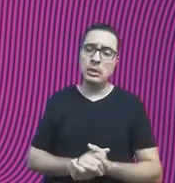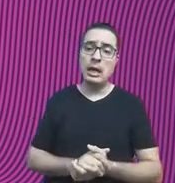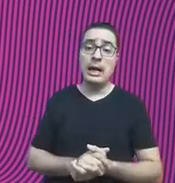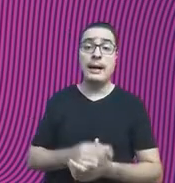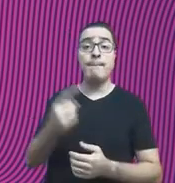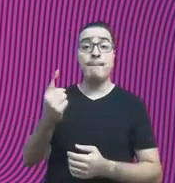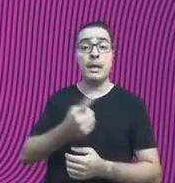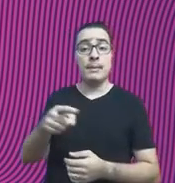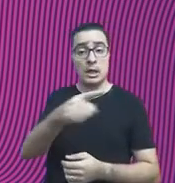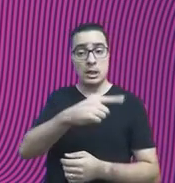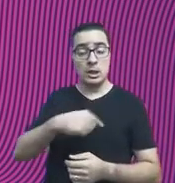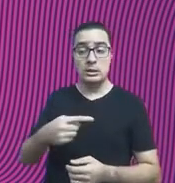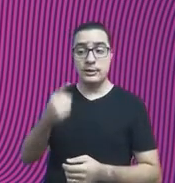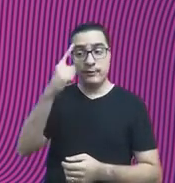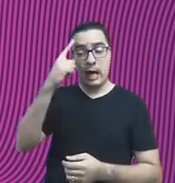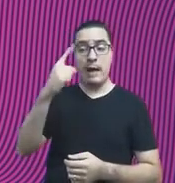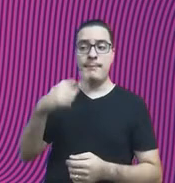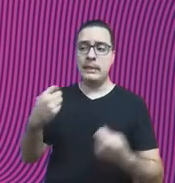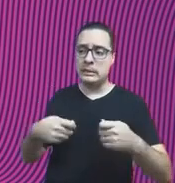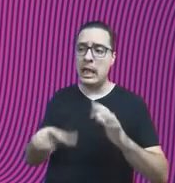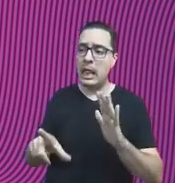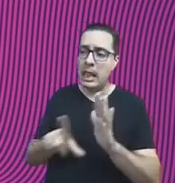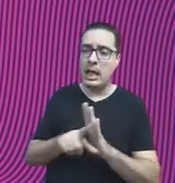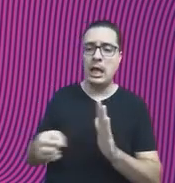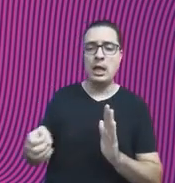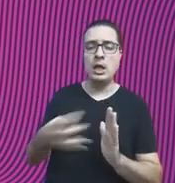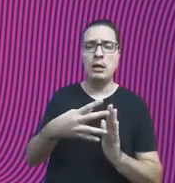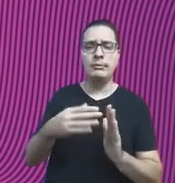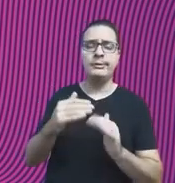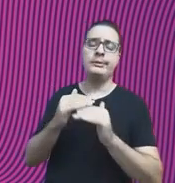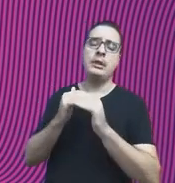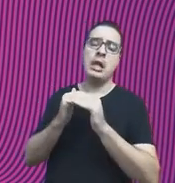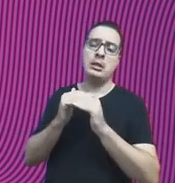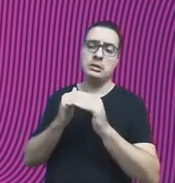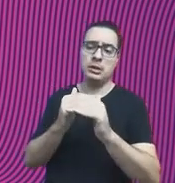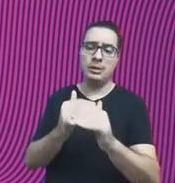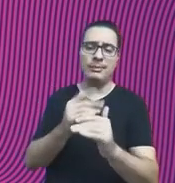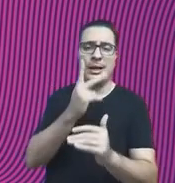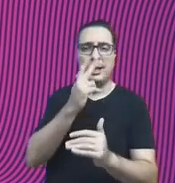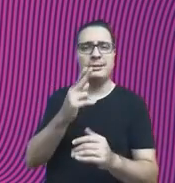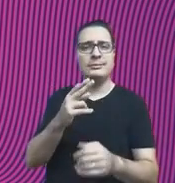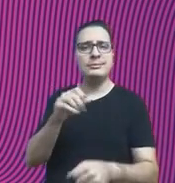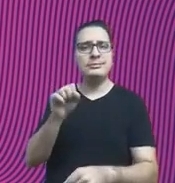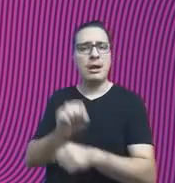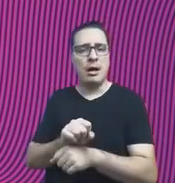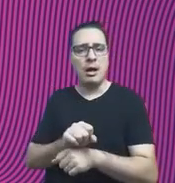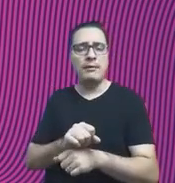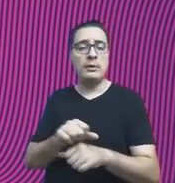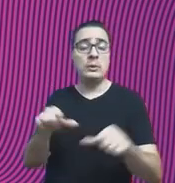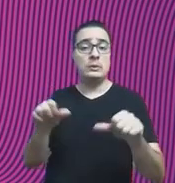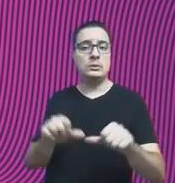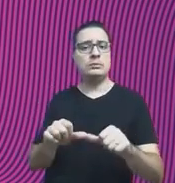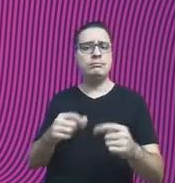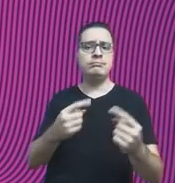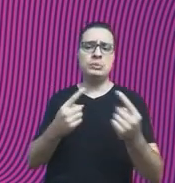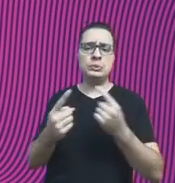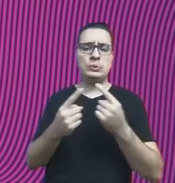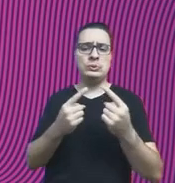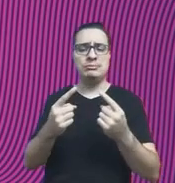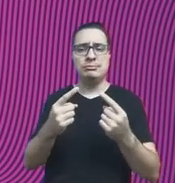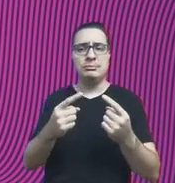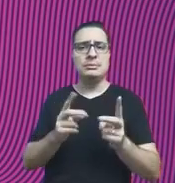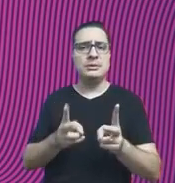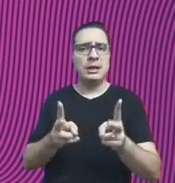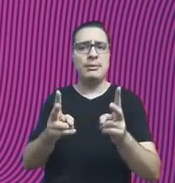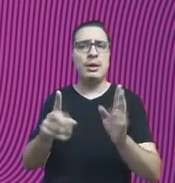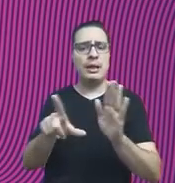essa. Então, eu acho que essa tradição engessa, trava, né? Está discutindo, coloca-se tudo em lei no Brasil, que é um